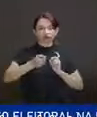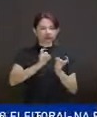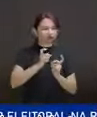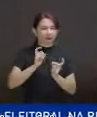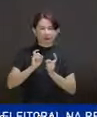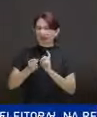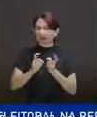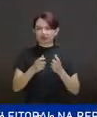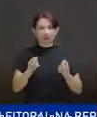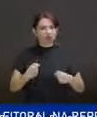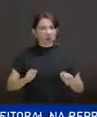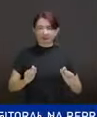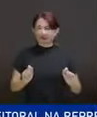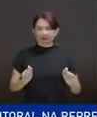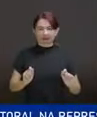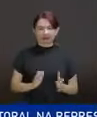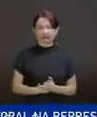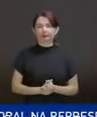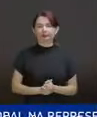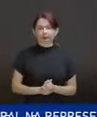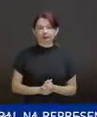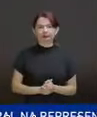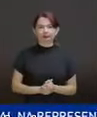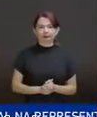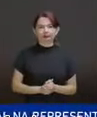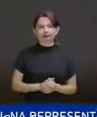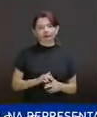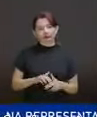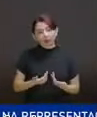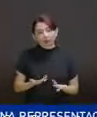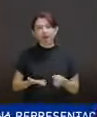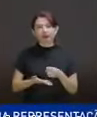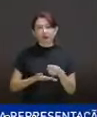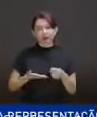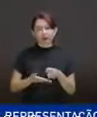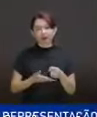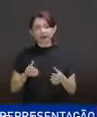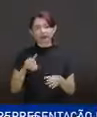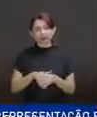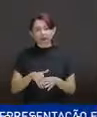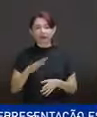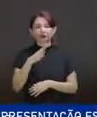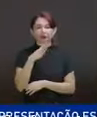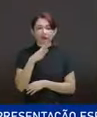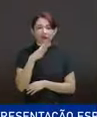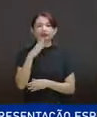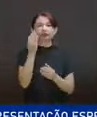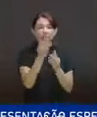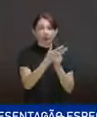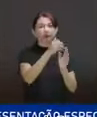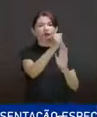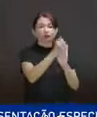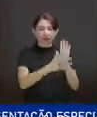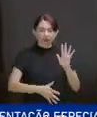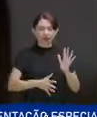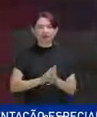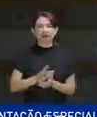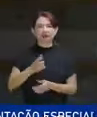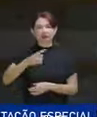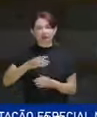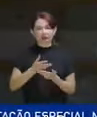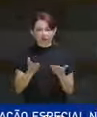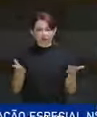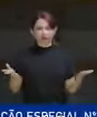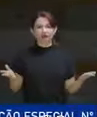debate nessa fase de admissibilidade recursal. Então, em razão desses fundamentos, eu voto pelo conhecimento dos embargos. Todos estão de